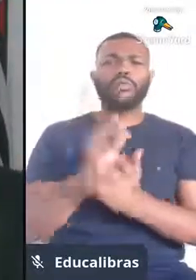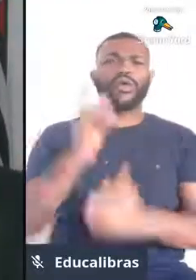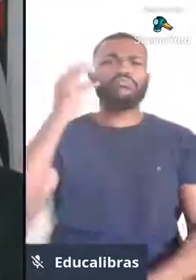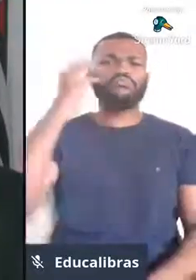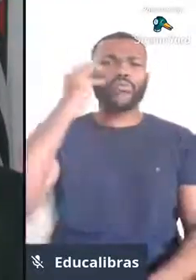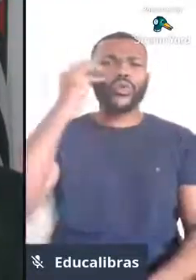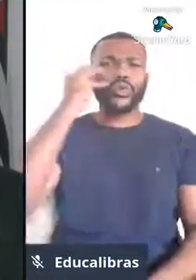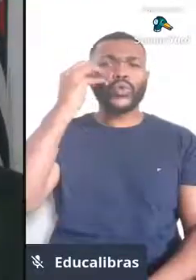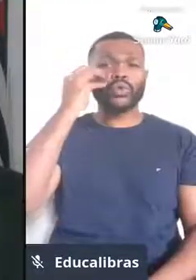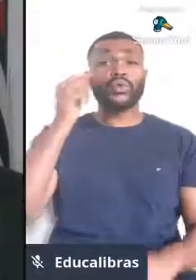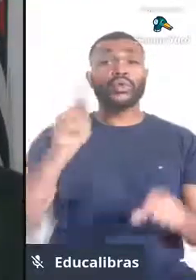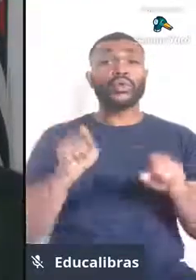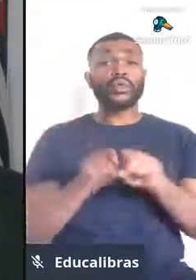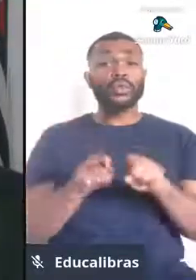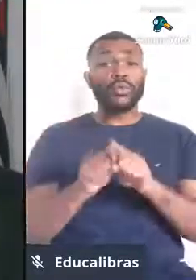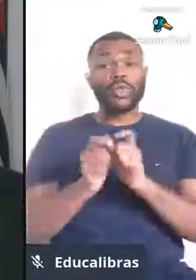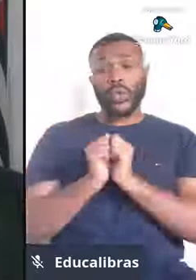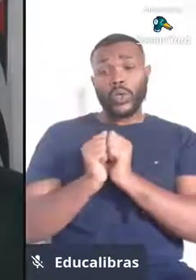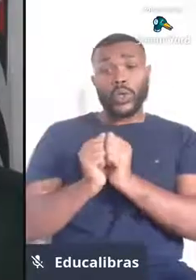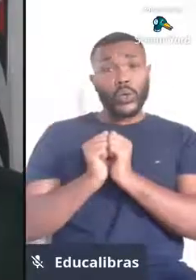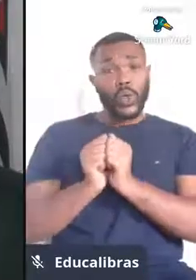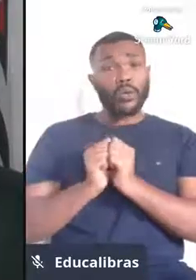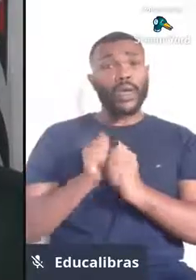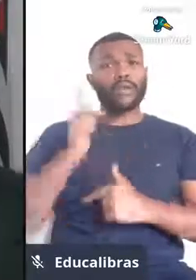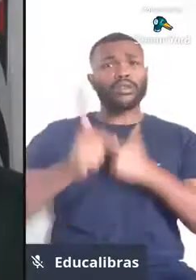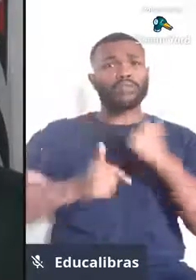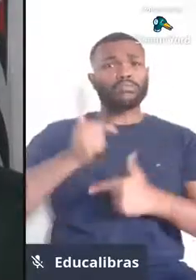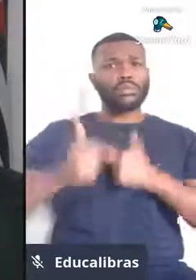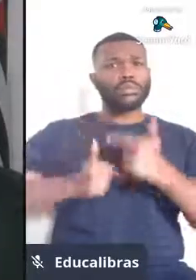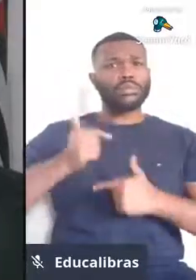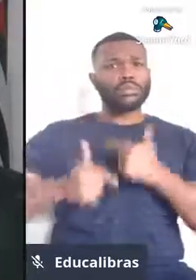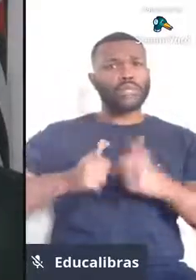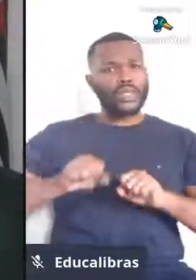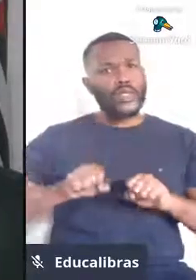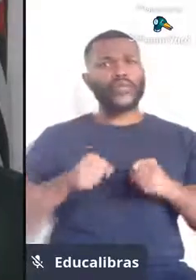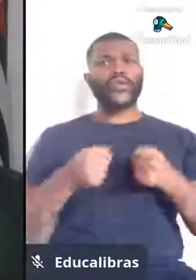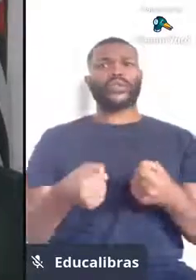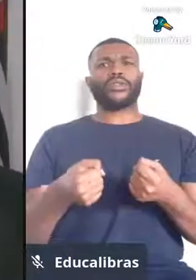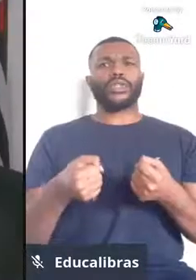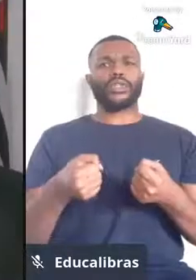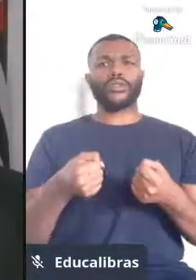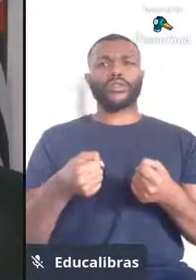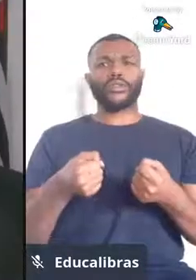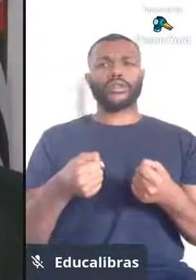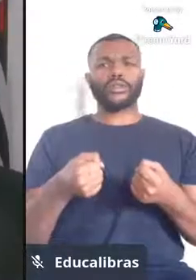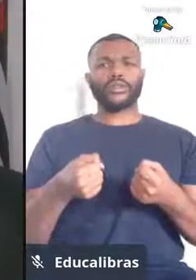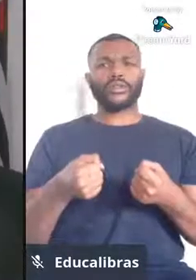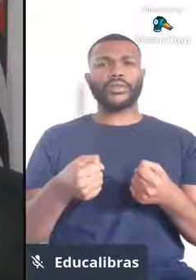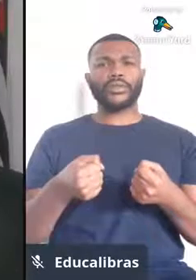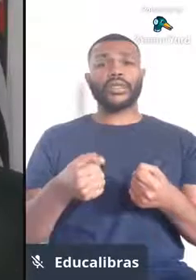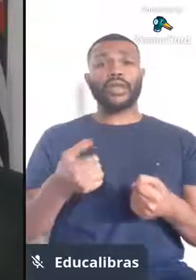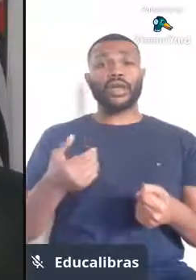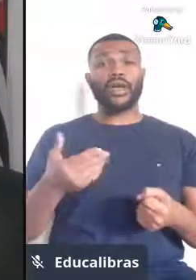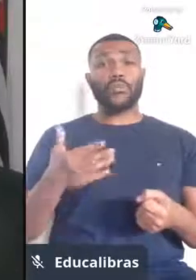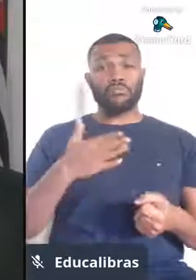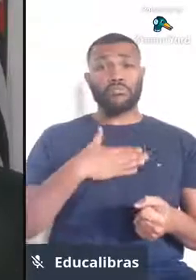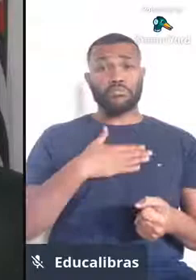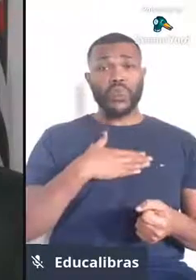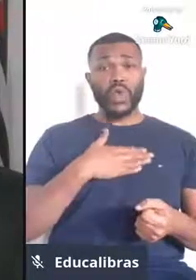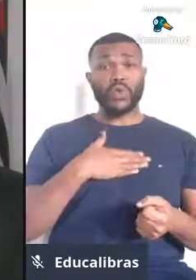ter companheiros de batalha tão esforçados, né? Os meus